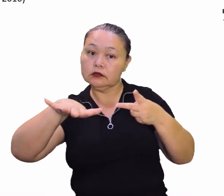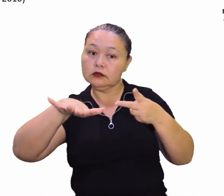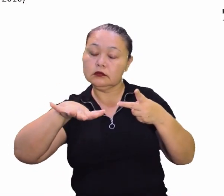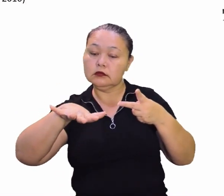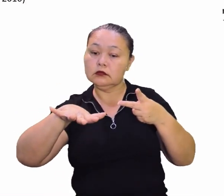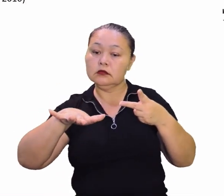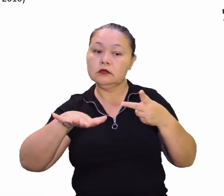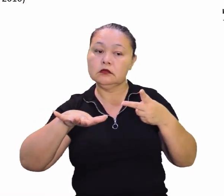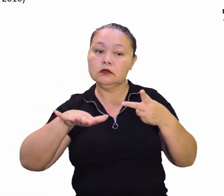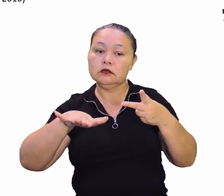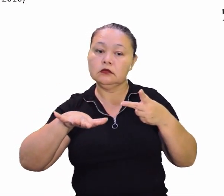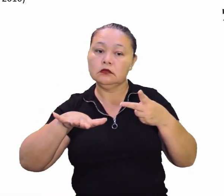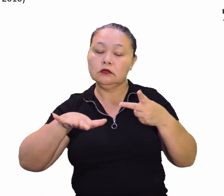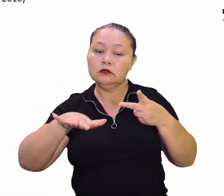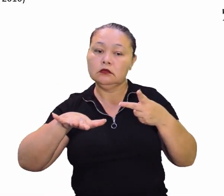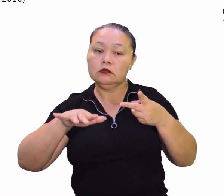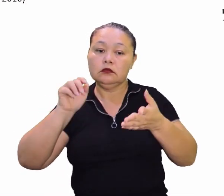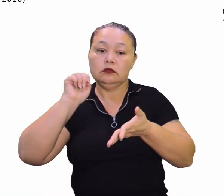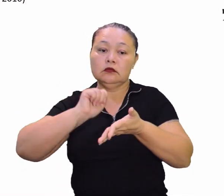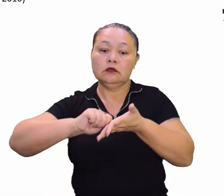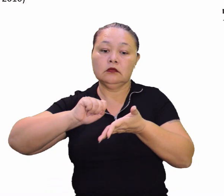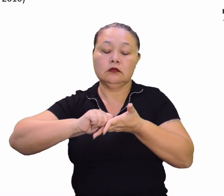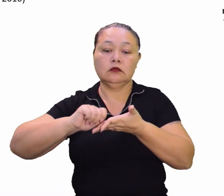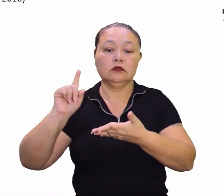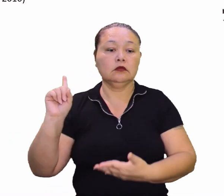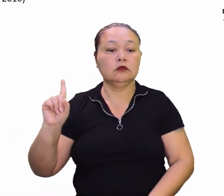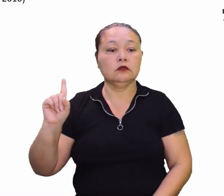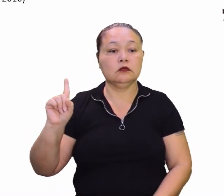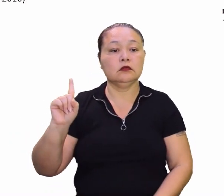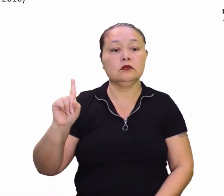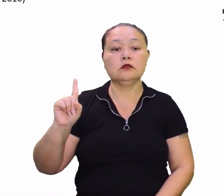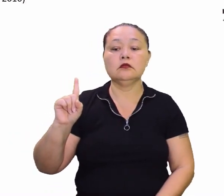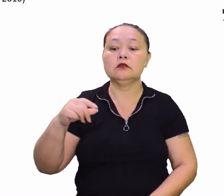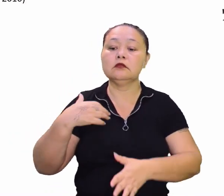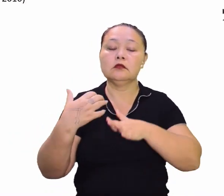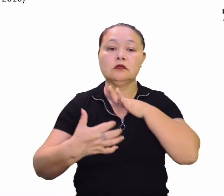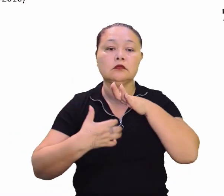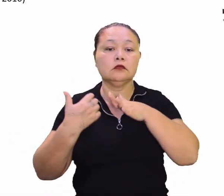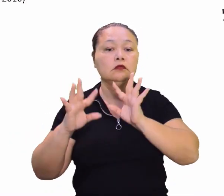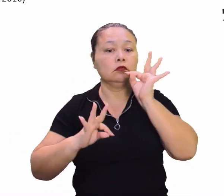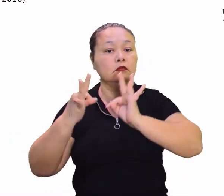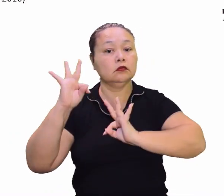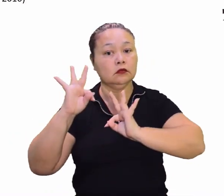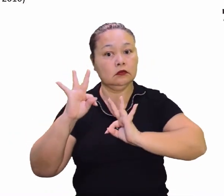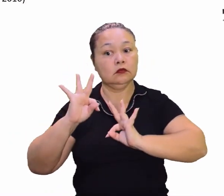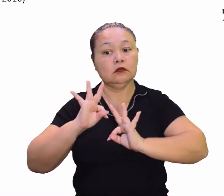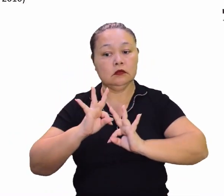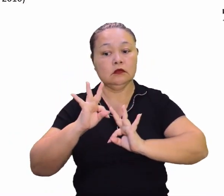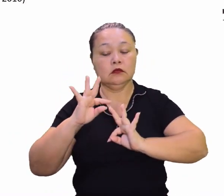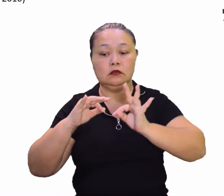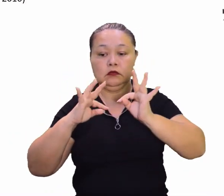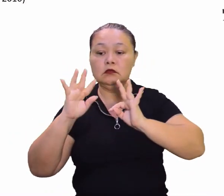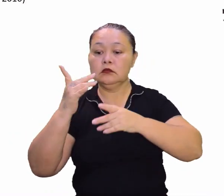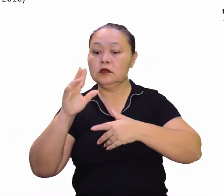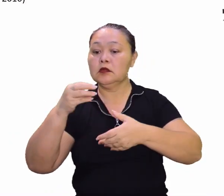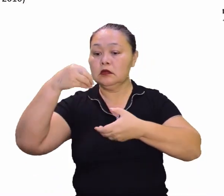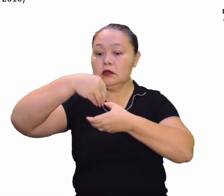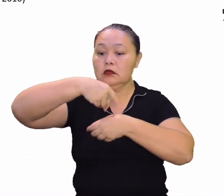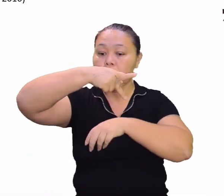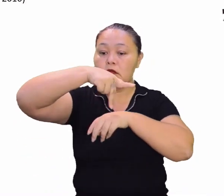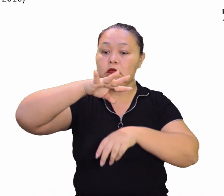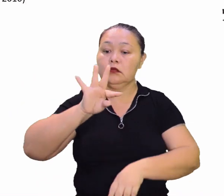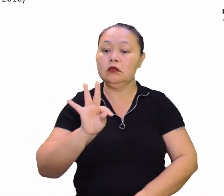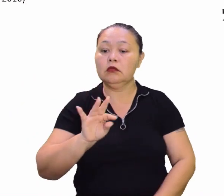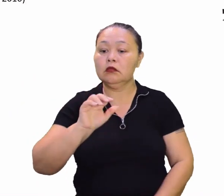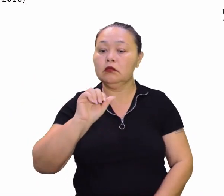Opa! Então anota isso aí, ó, que a indústria de tecnologia de ponta lá em Taiwan